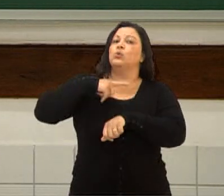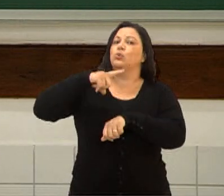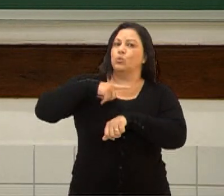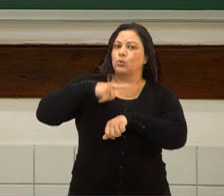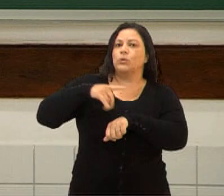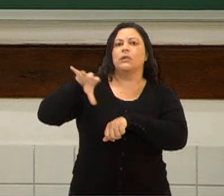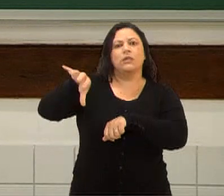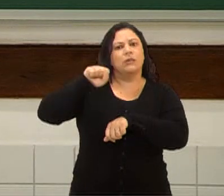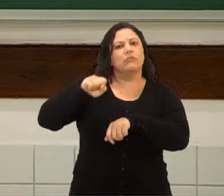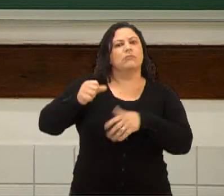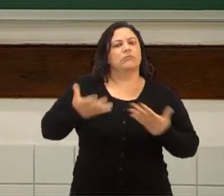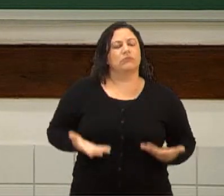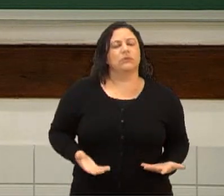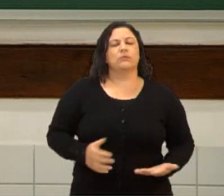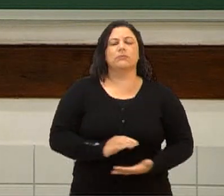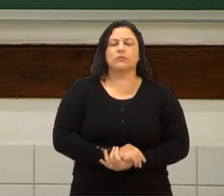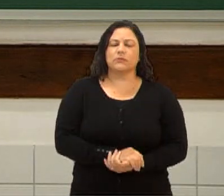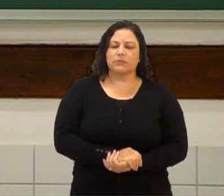esse provérbio.